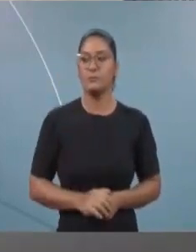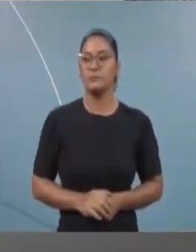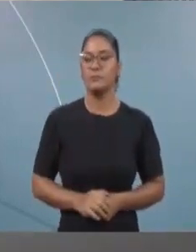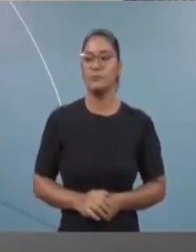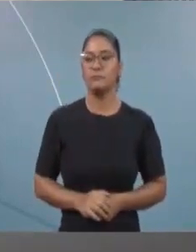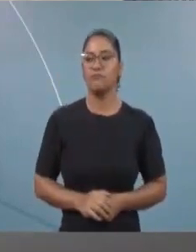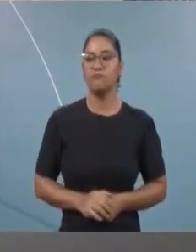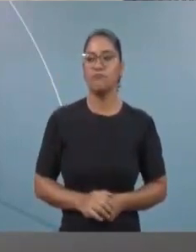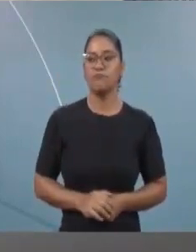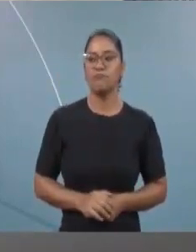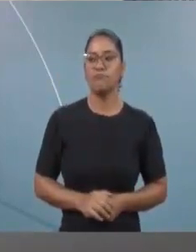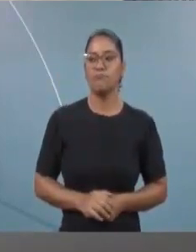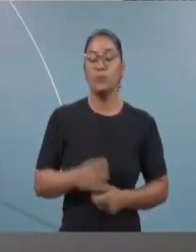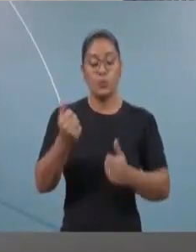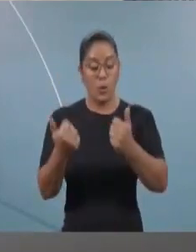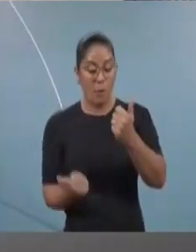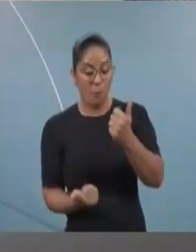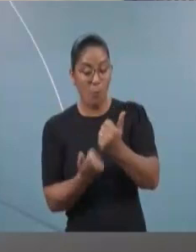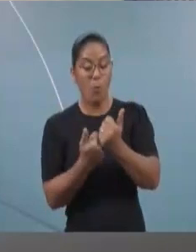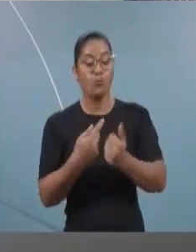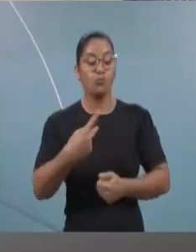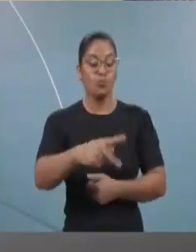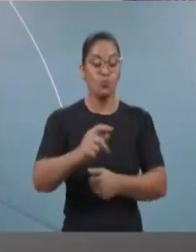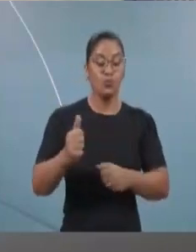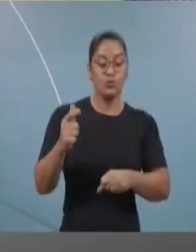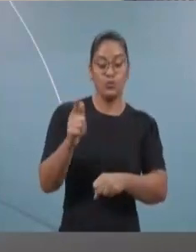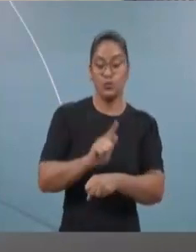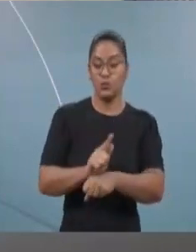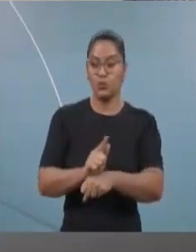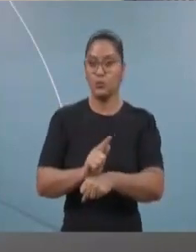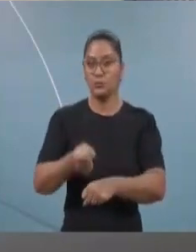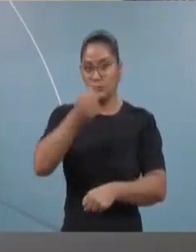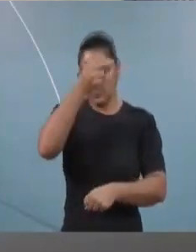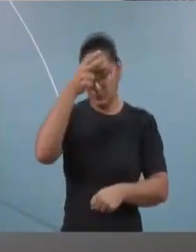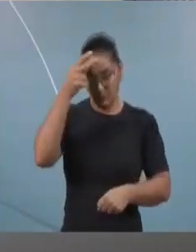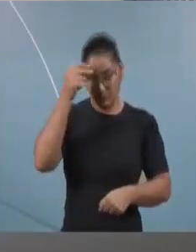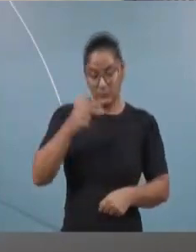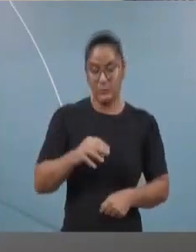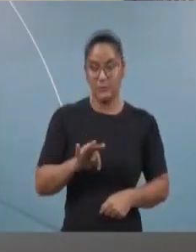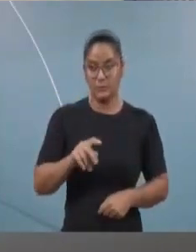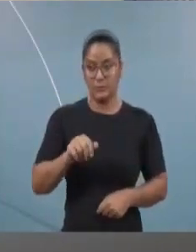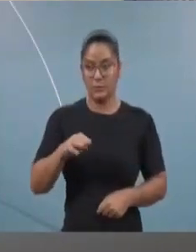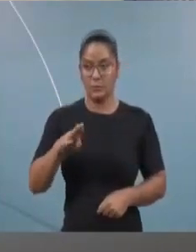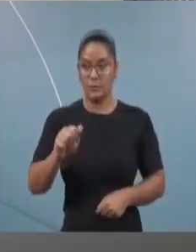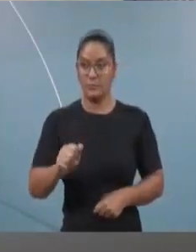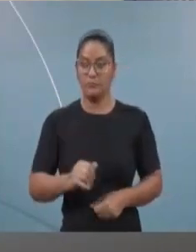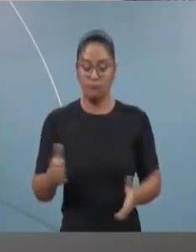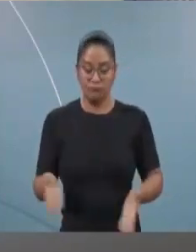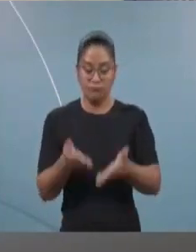determinado no apoio da sua gestão com o prefeito de Timbaúba